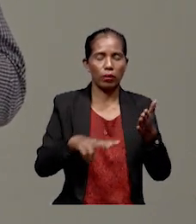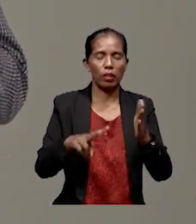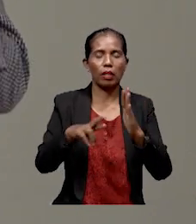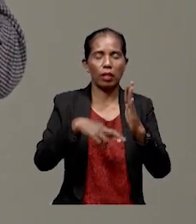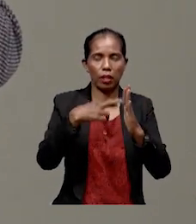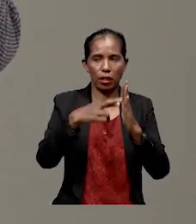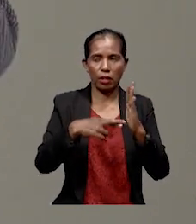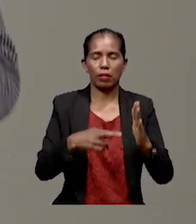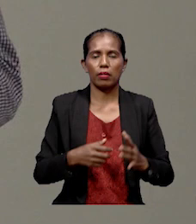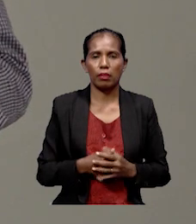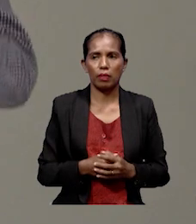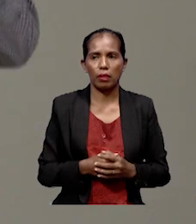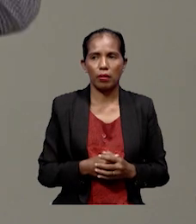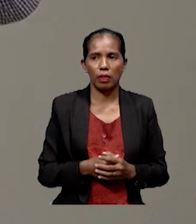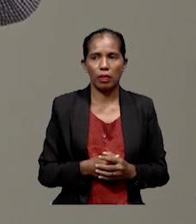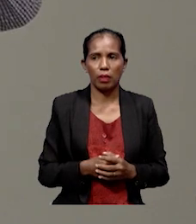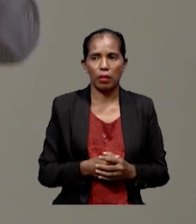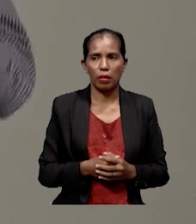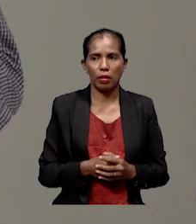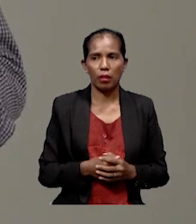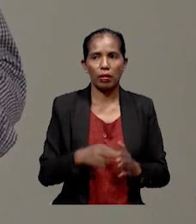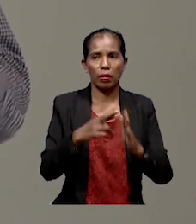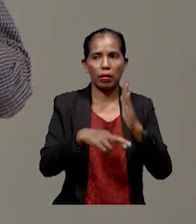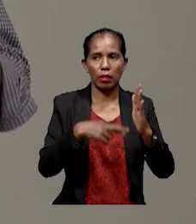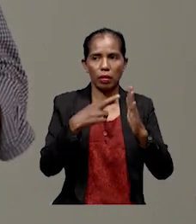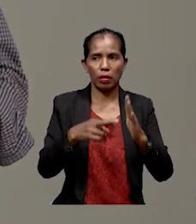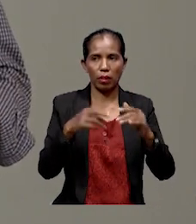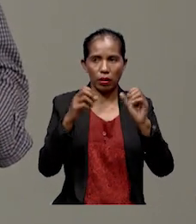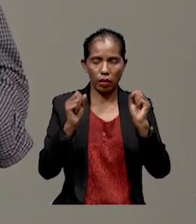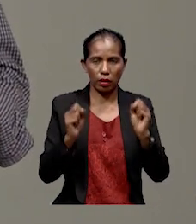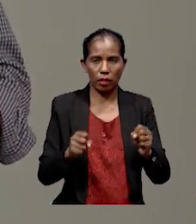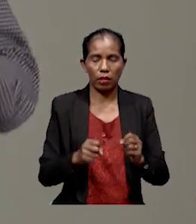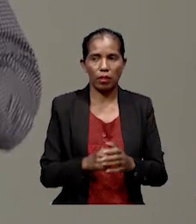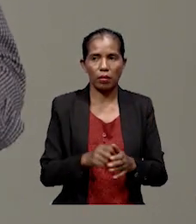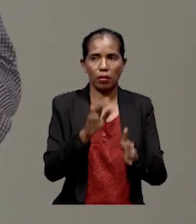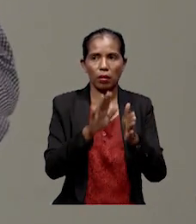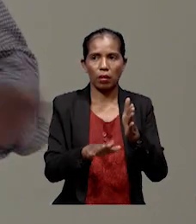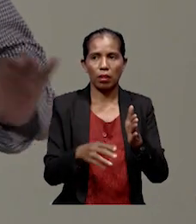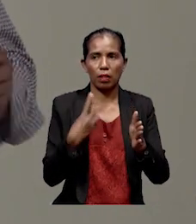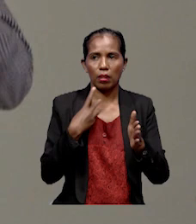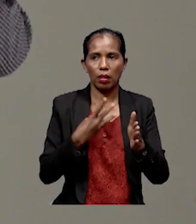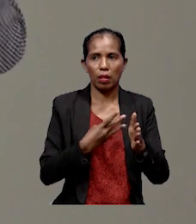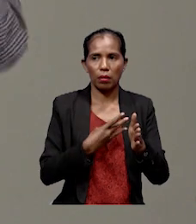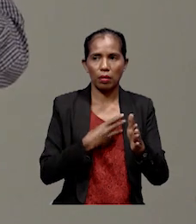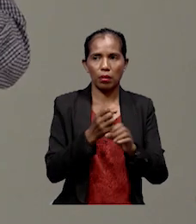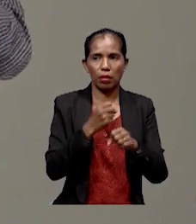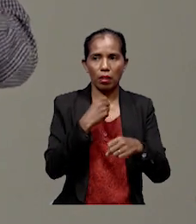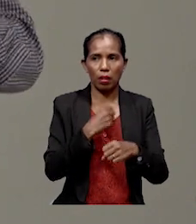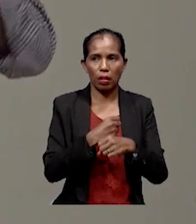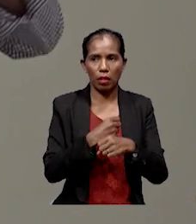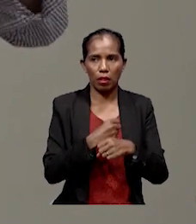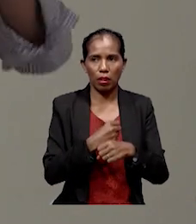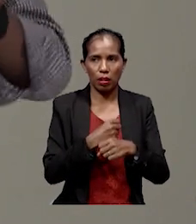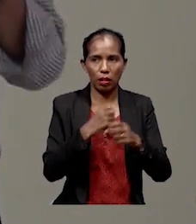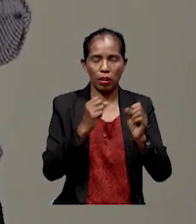la uma, medida se revê, penal se revê, não há para trás dele. A medida se revê, calo, né, medidas nos